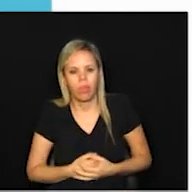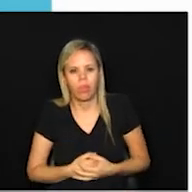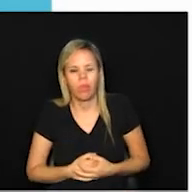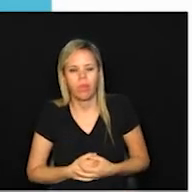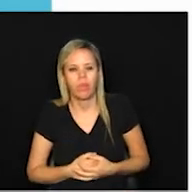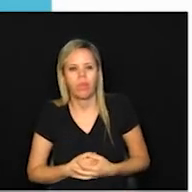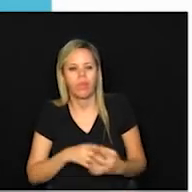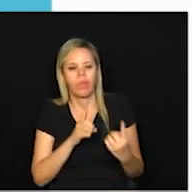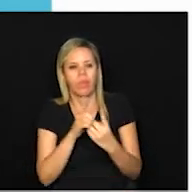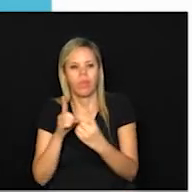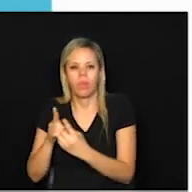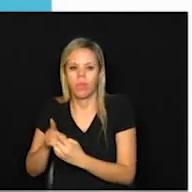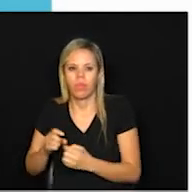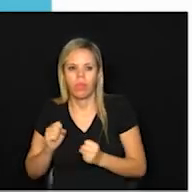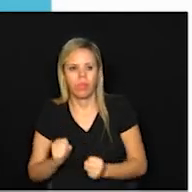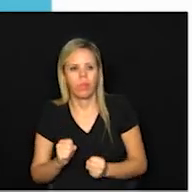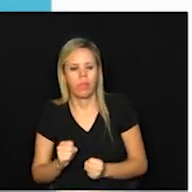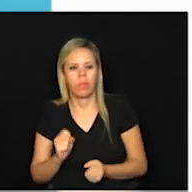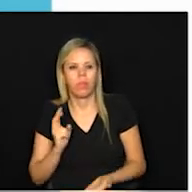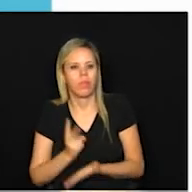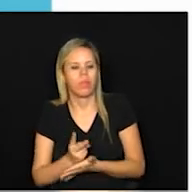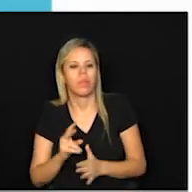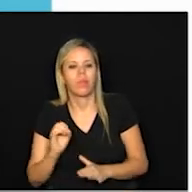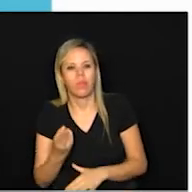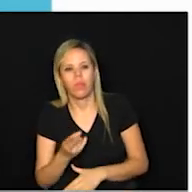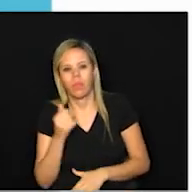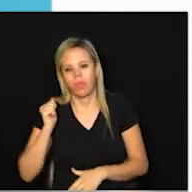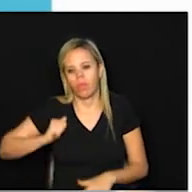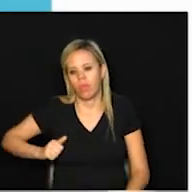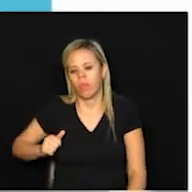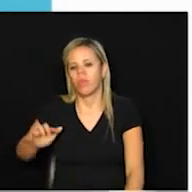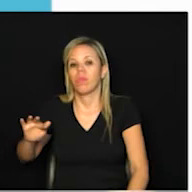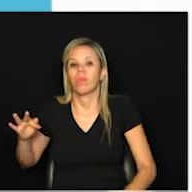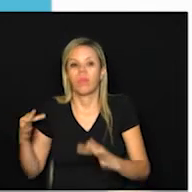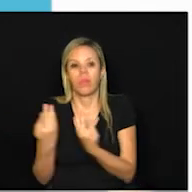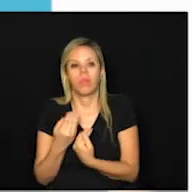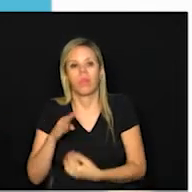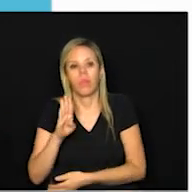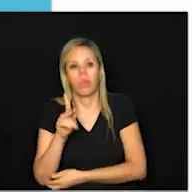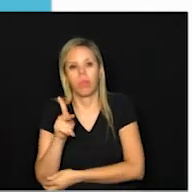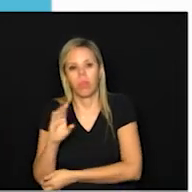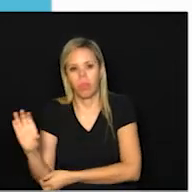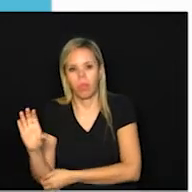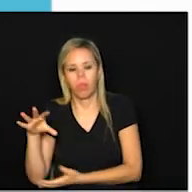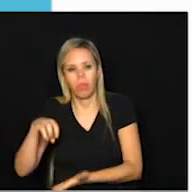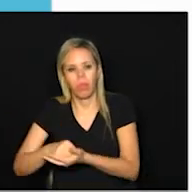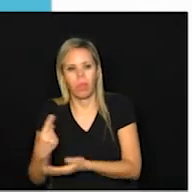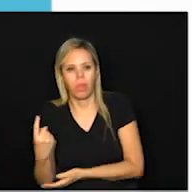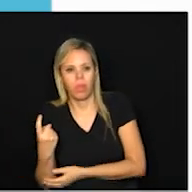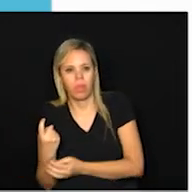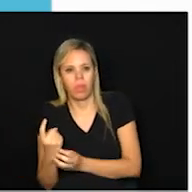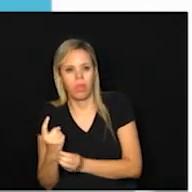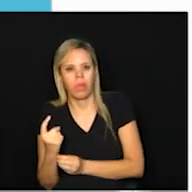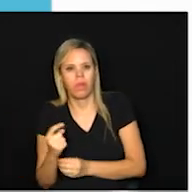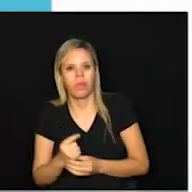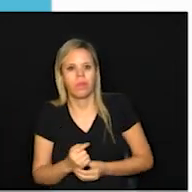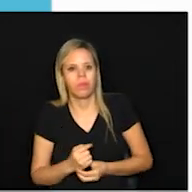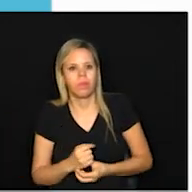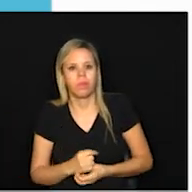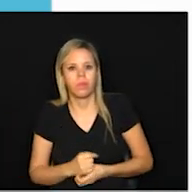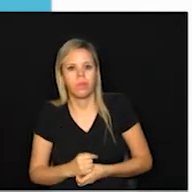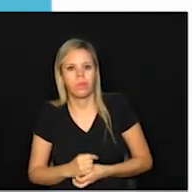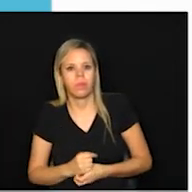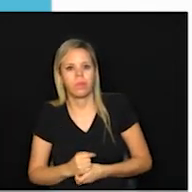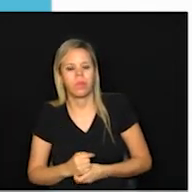algum atendimento para poder se manter, ou seja, o Bolsa Família, o BPC, primeiro ela tem que se cadastrar no Cade Único.